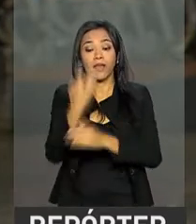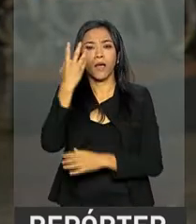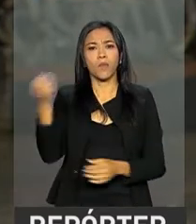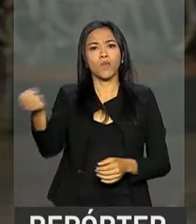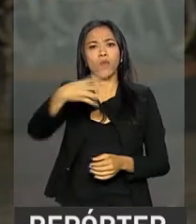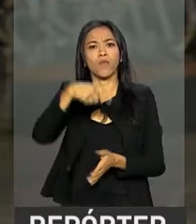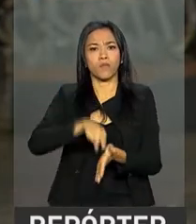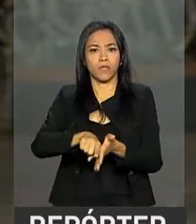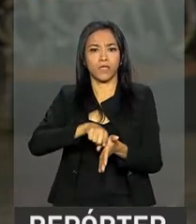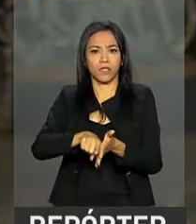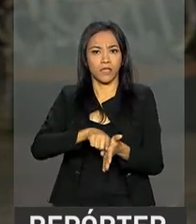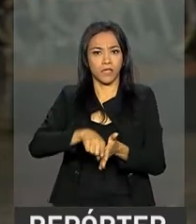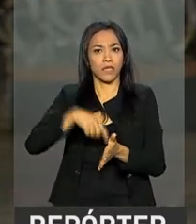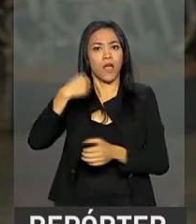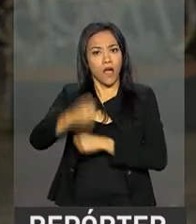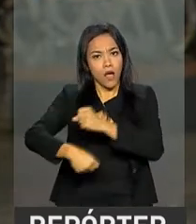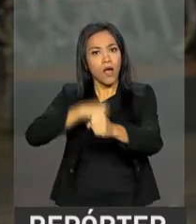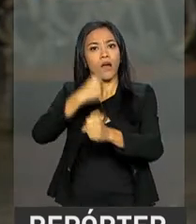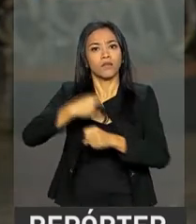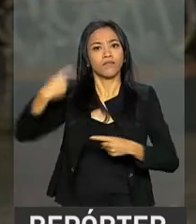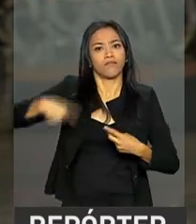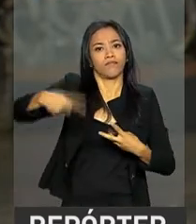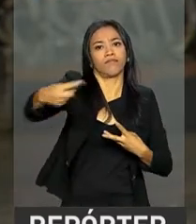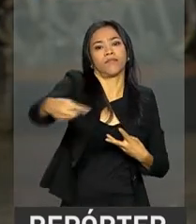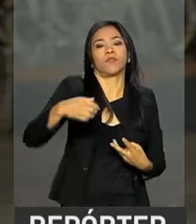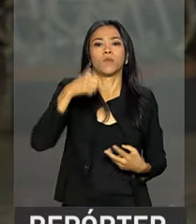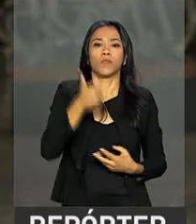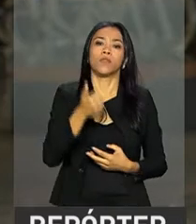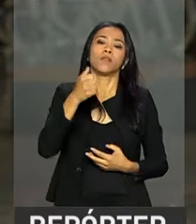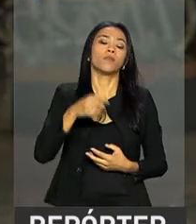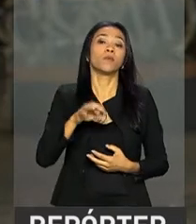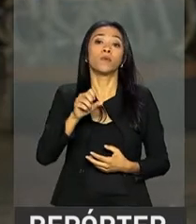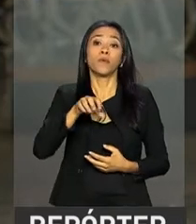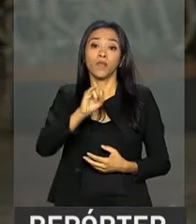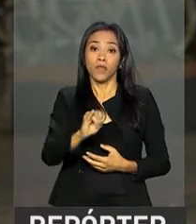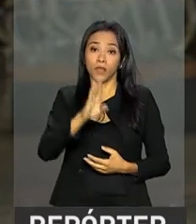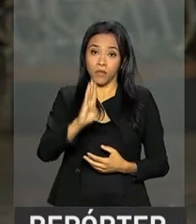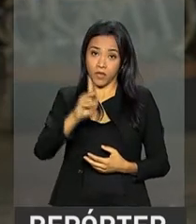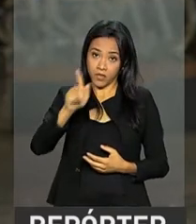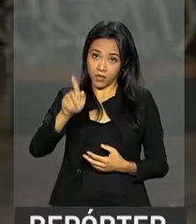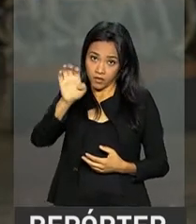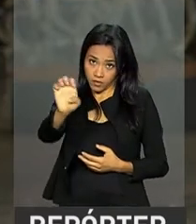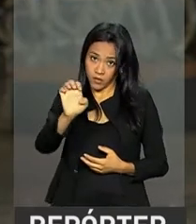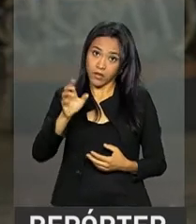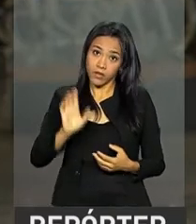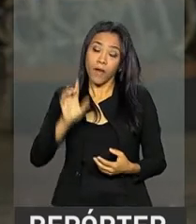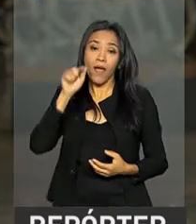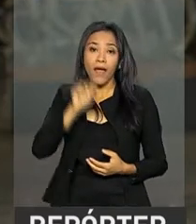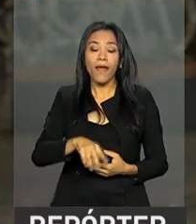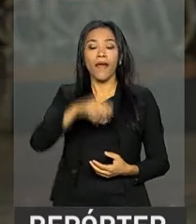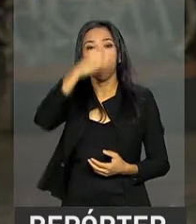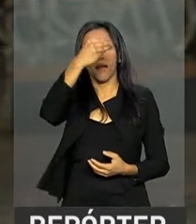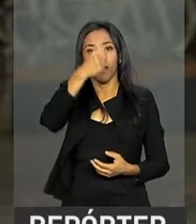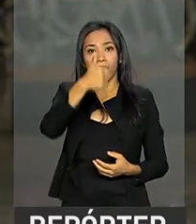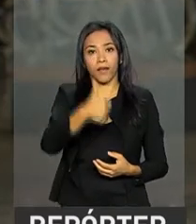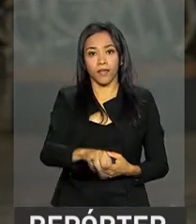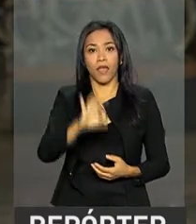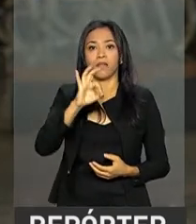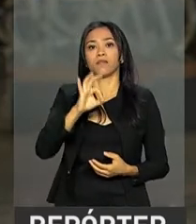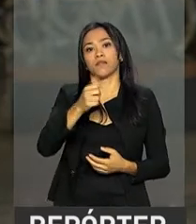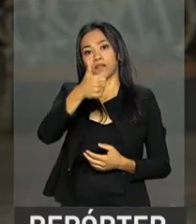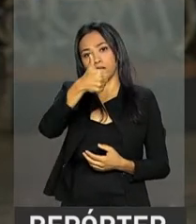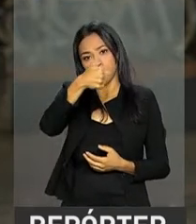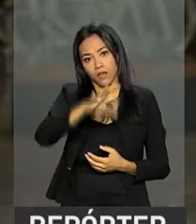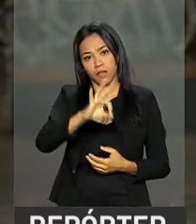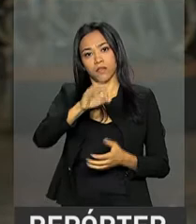do ibge a pesquisa nacional por amostra de estabelecimentos agropecuários essa é a décima edição do censo agropecuário